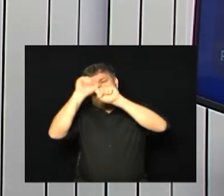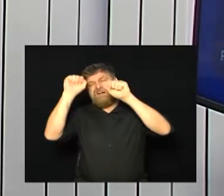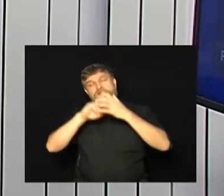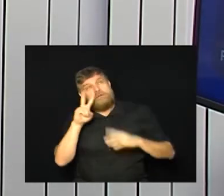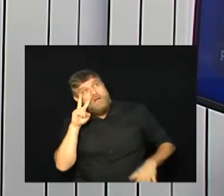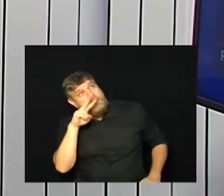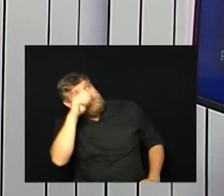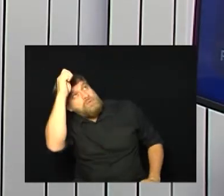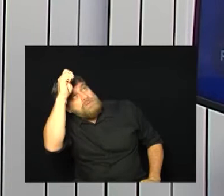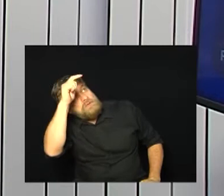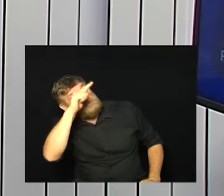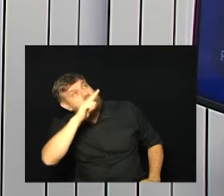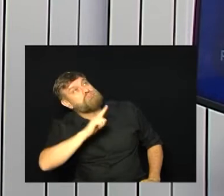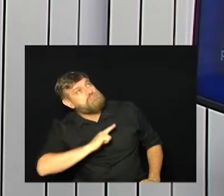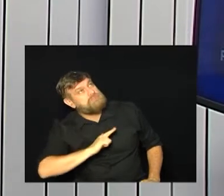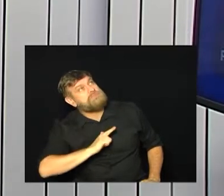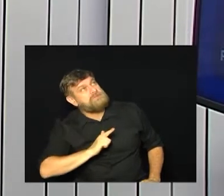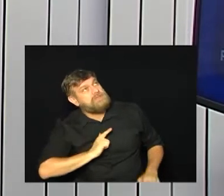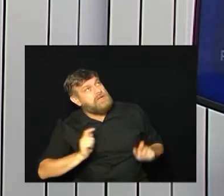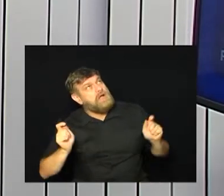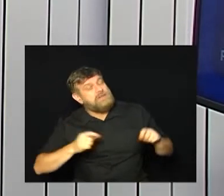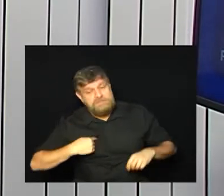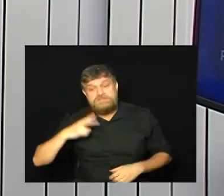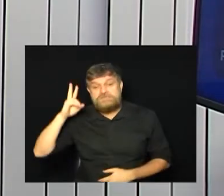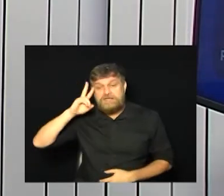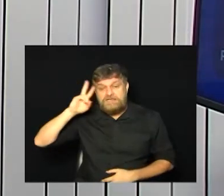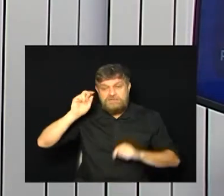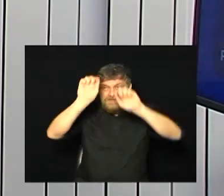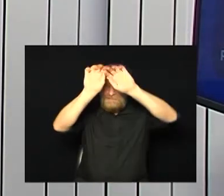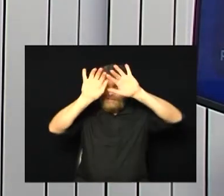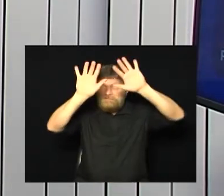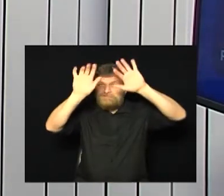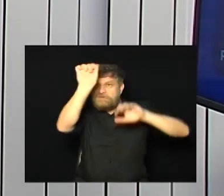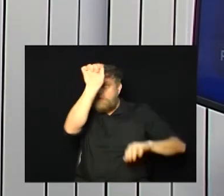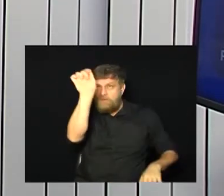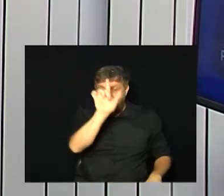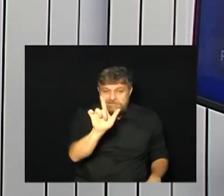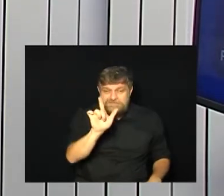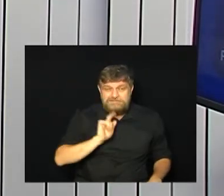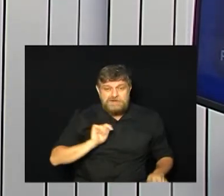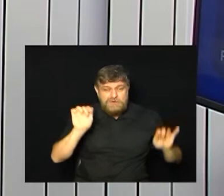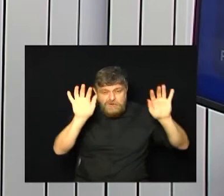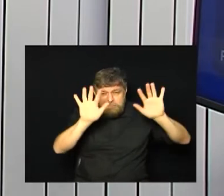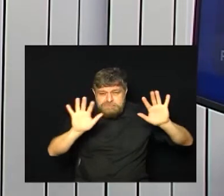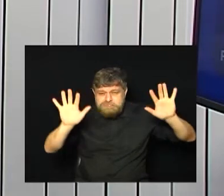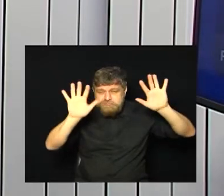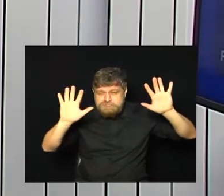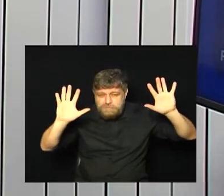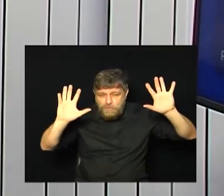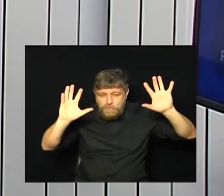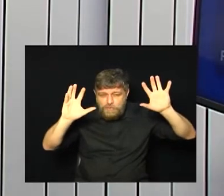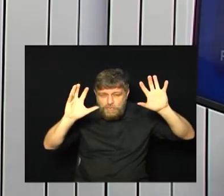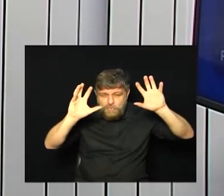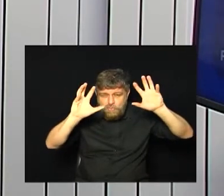sol apareceu, viu? Deu para a gente relembrar que o céu também é azul. Só que a nebulosidade já tomou